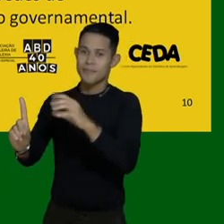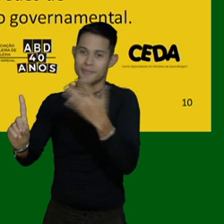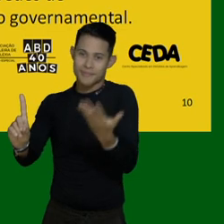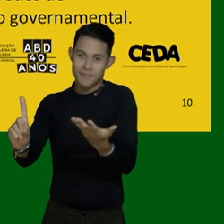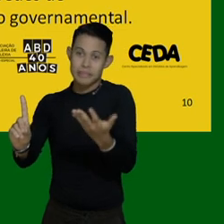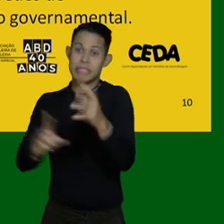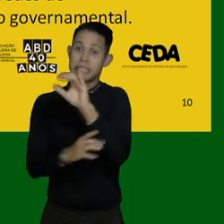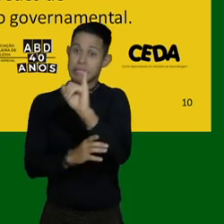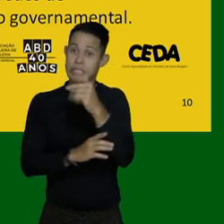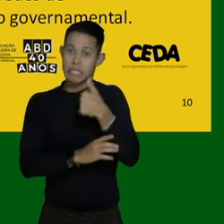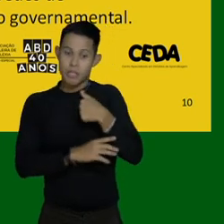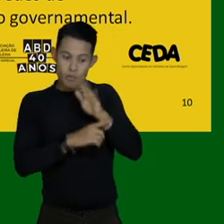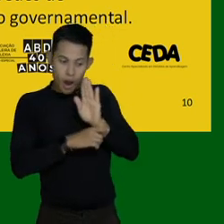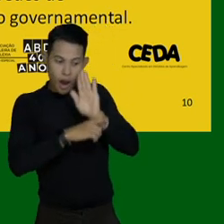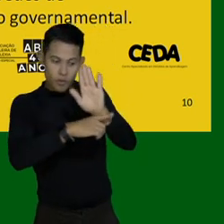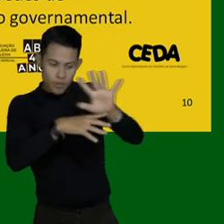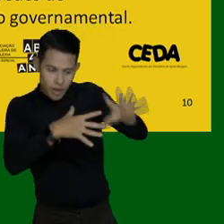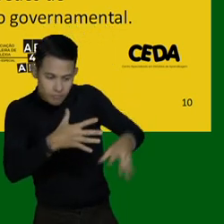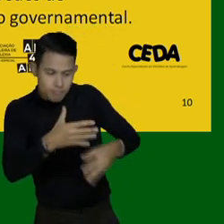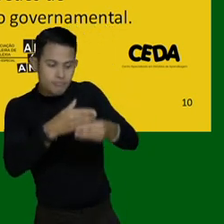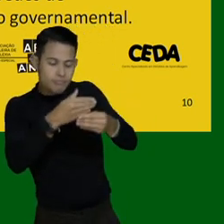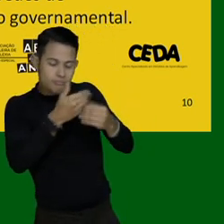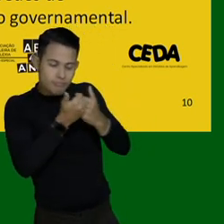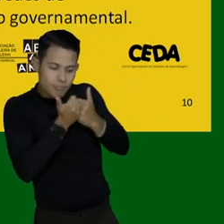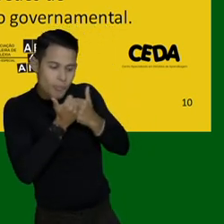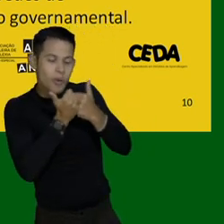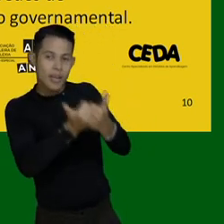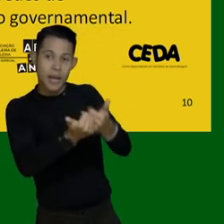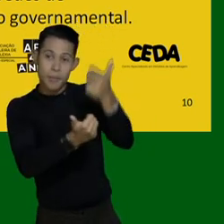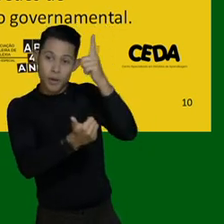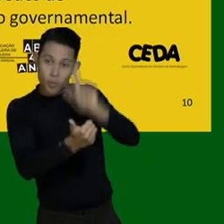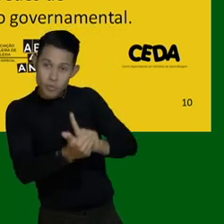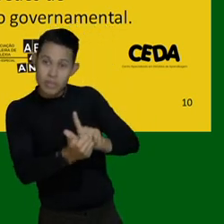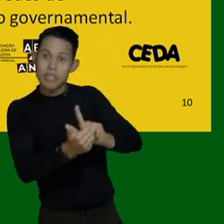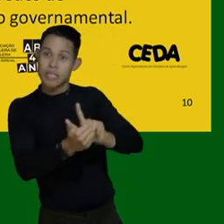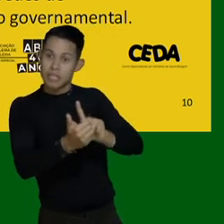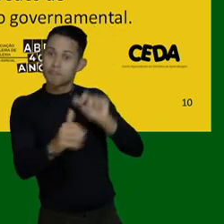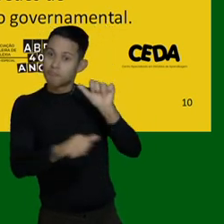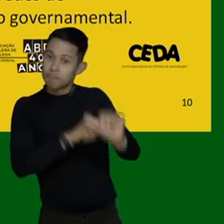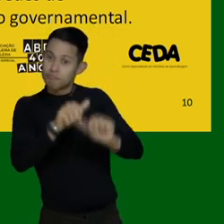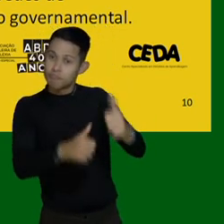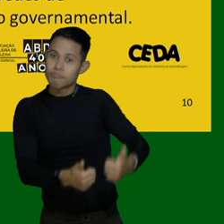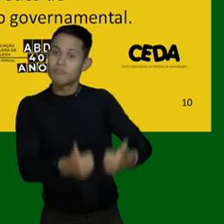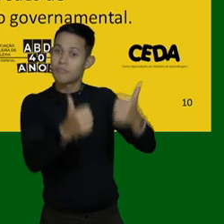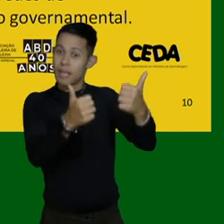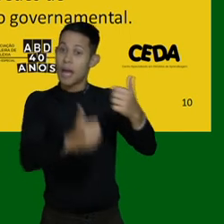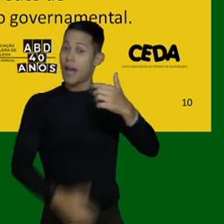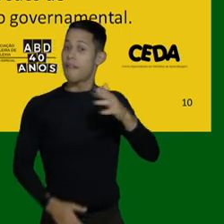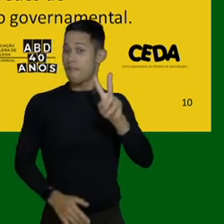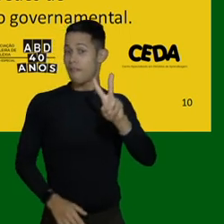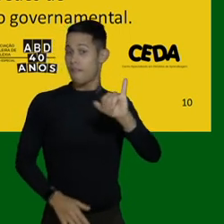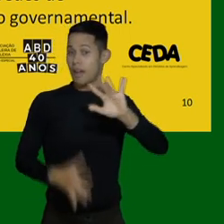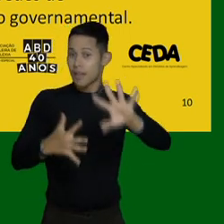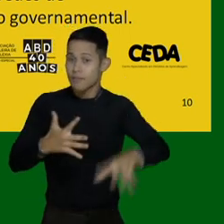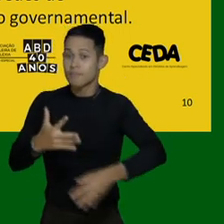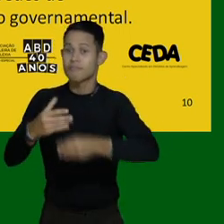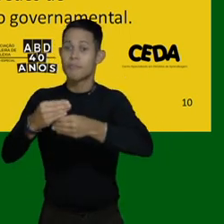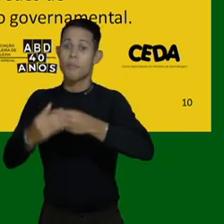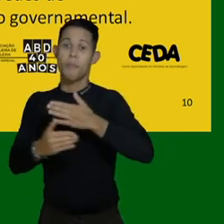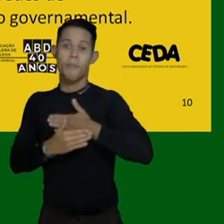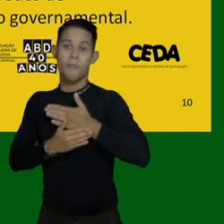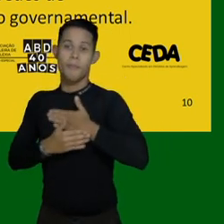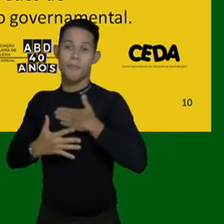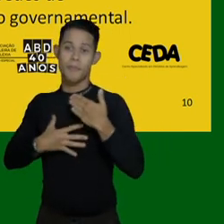o meu filho vai ser bem atendido lá na frente eu vou ser bem atendido então que seja por egoísmo para eu ser bem atendida